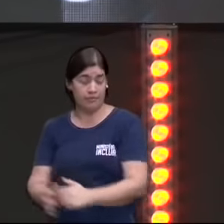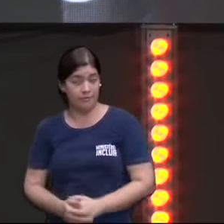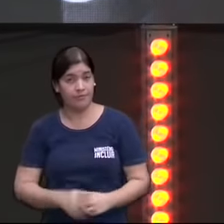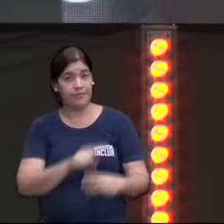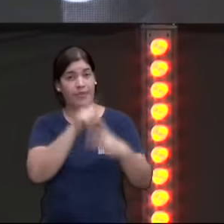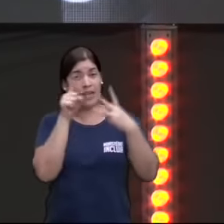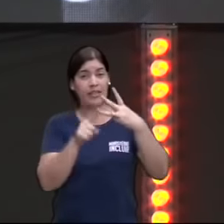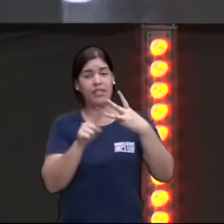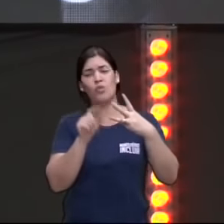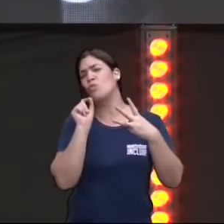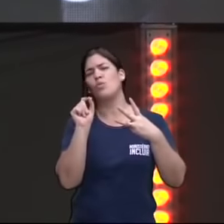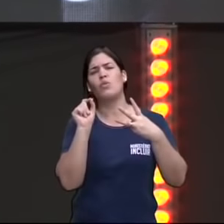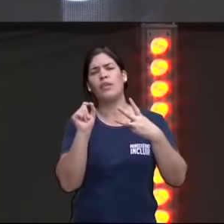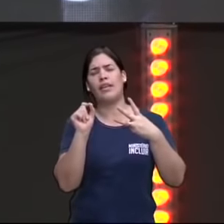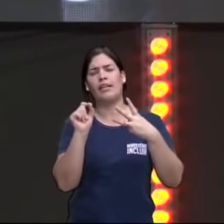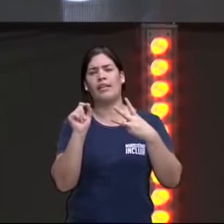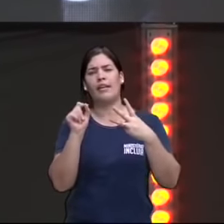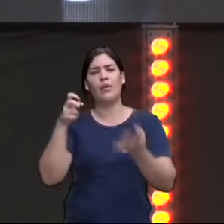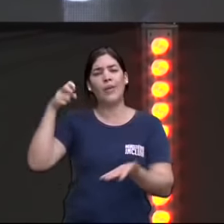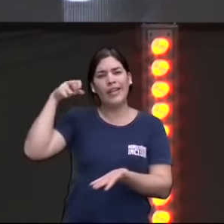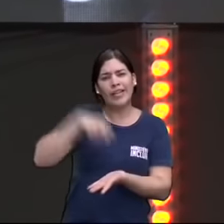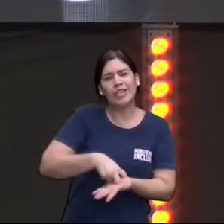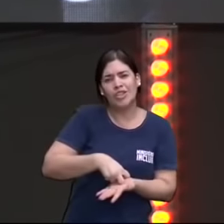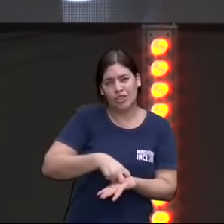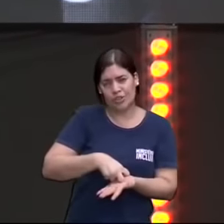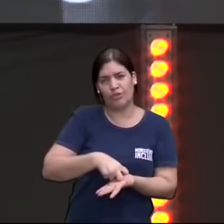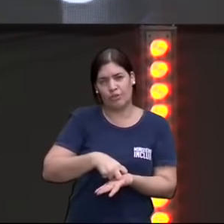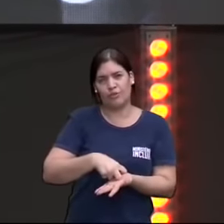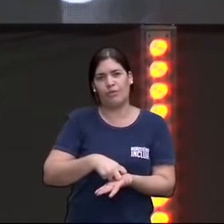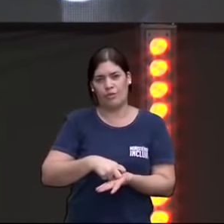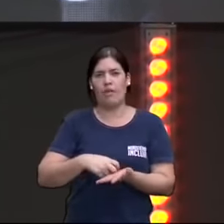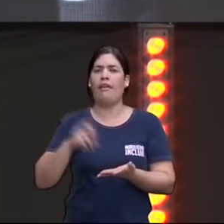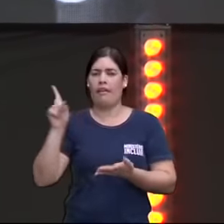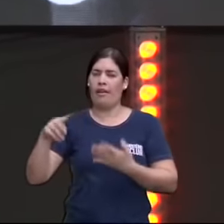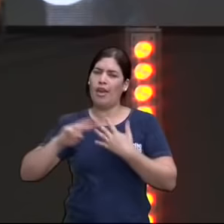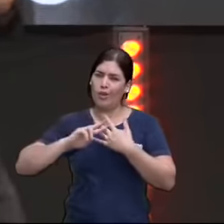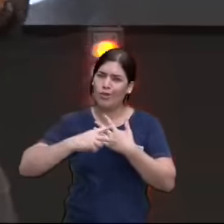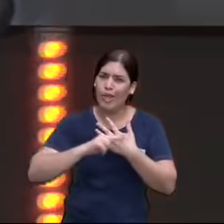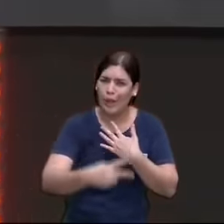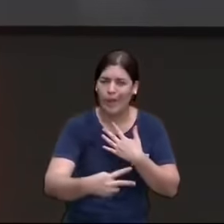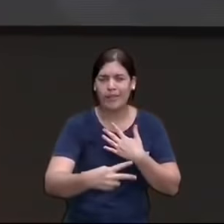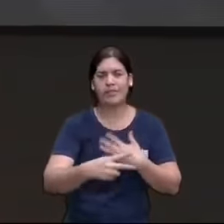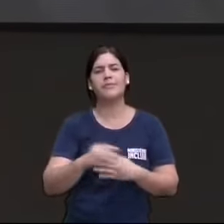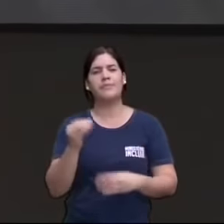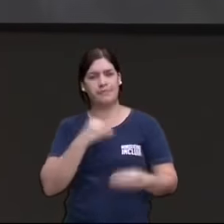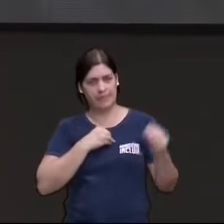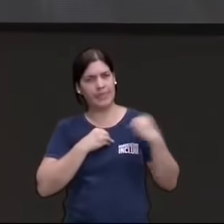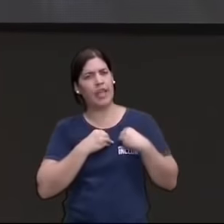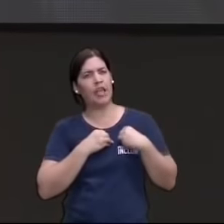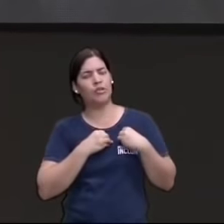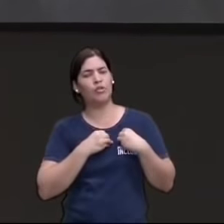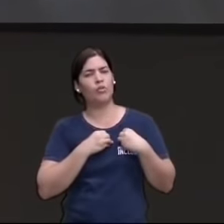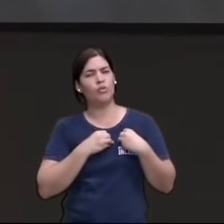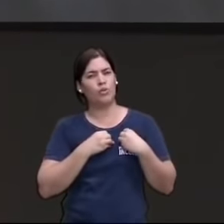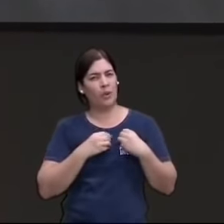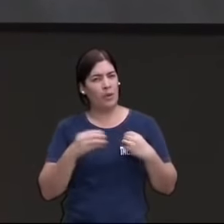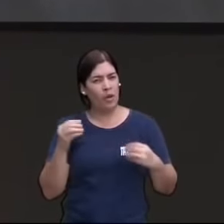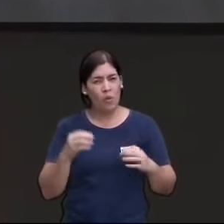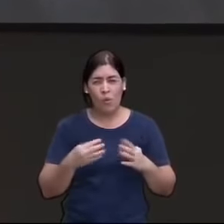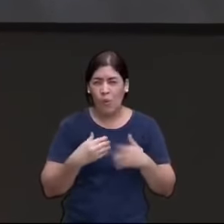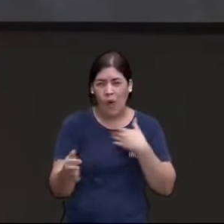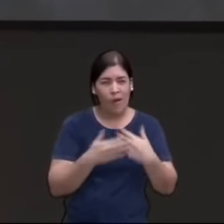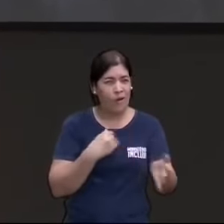é a punição. É outra consequência do pecado, porque todo pecado tem punição. Não é só o